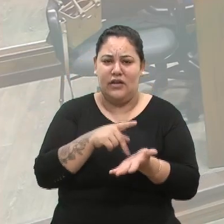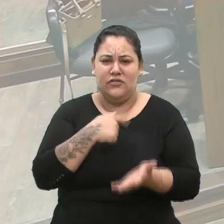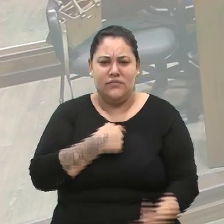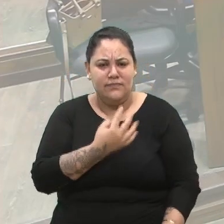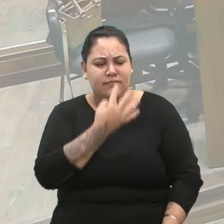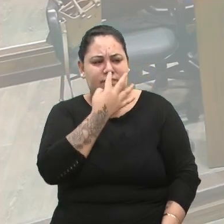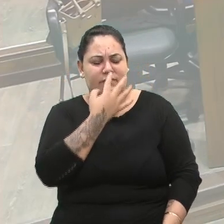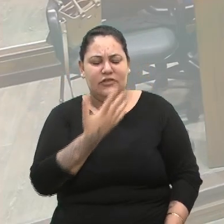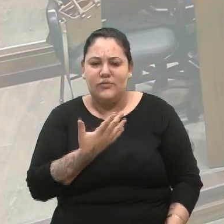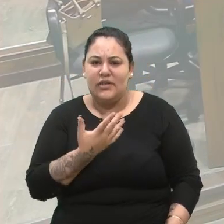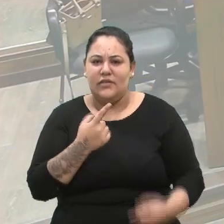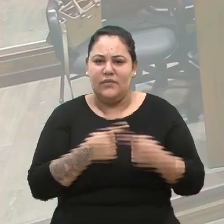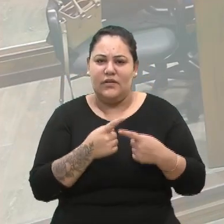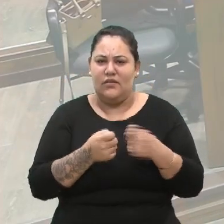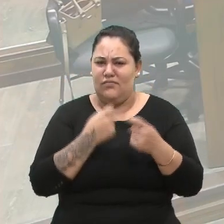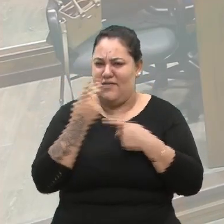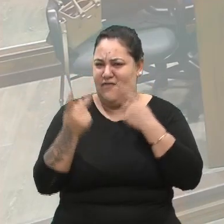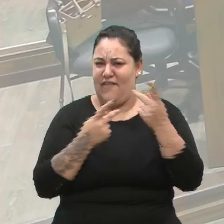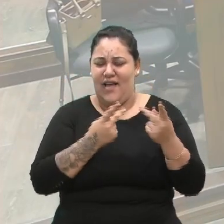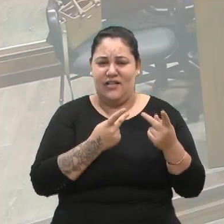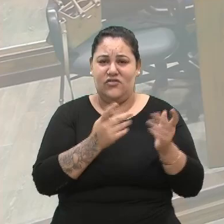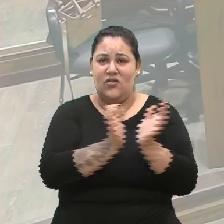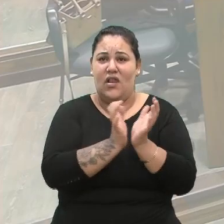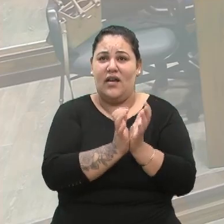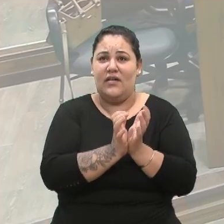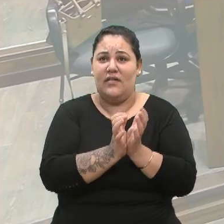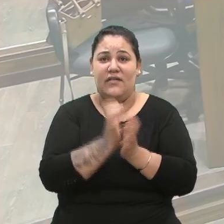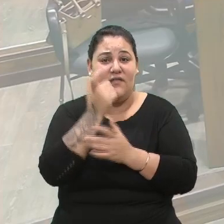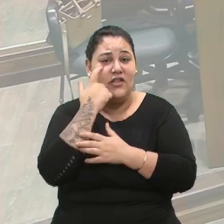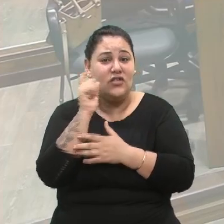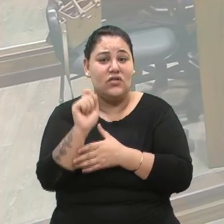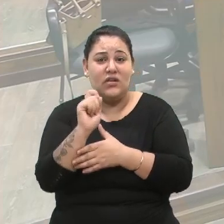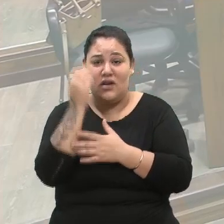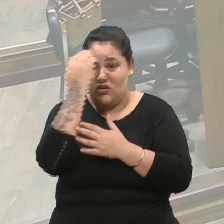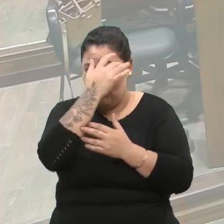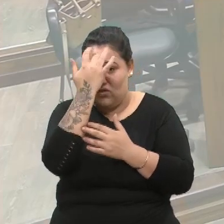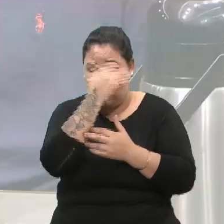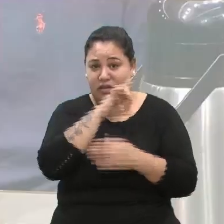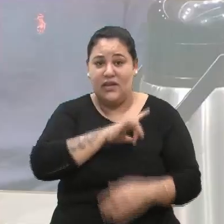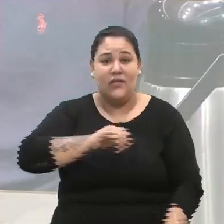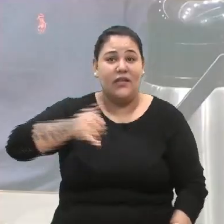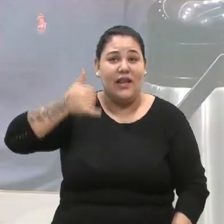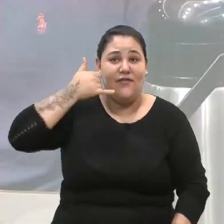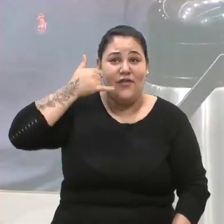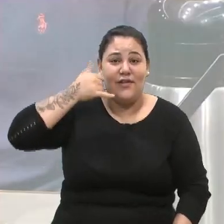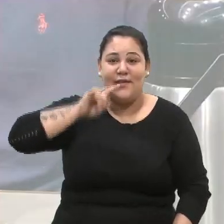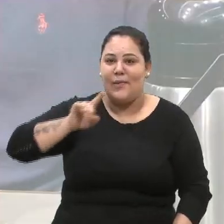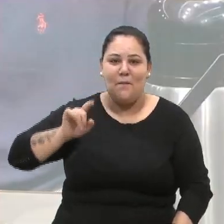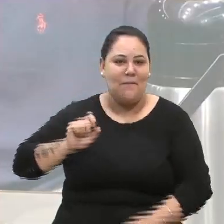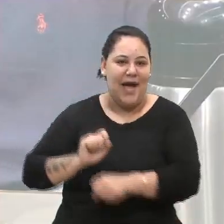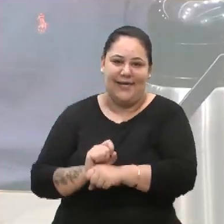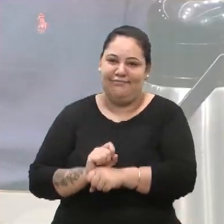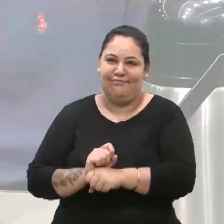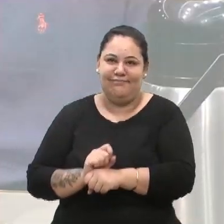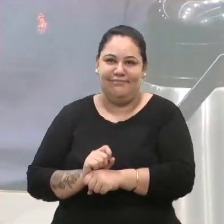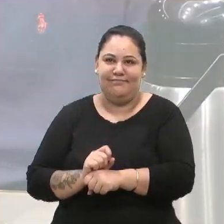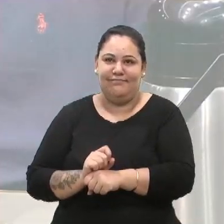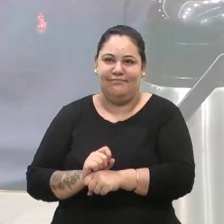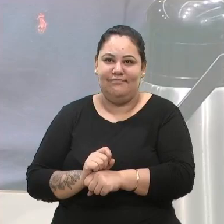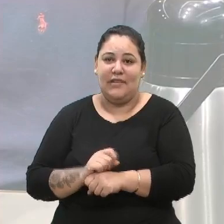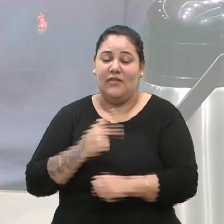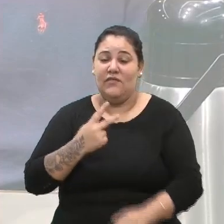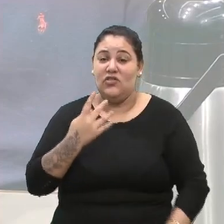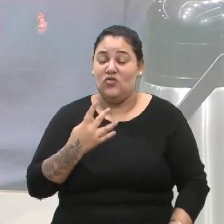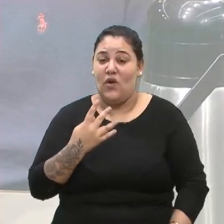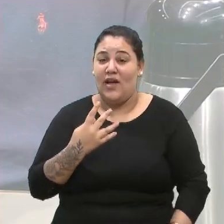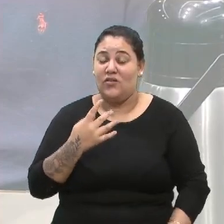né, algumas falas de alguns colegas, né, visto que o prefeito Odiló tem aquele telefone dele que não para um segundo, né, nas 24 horas,